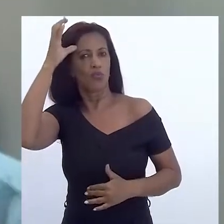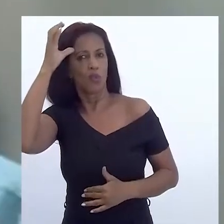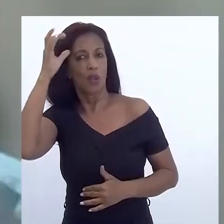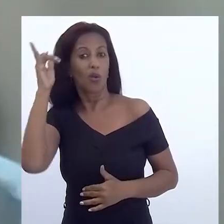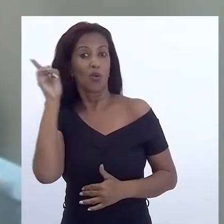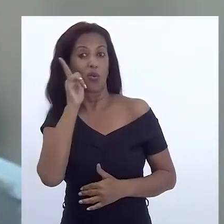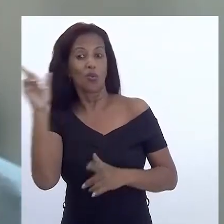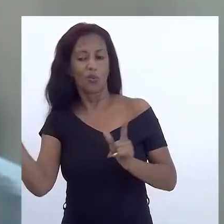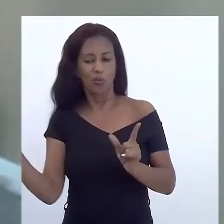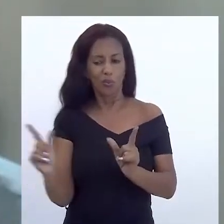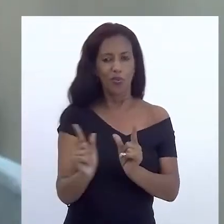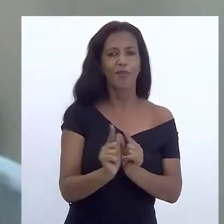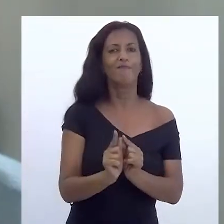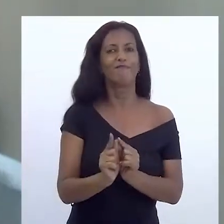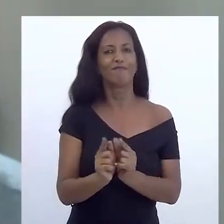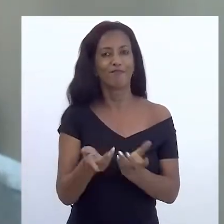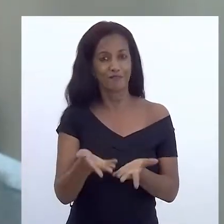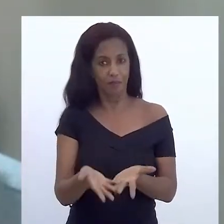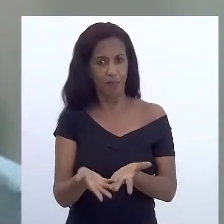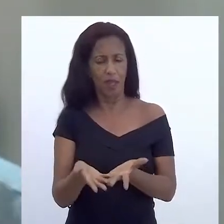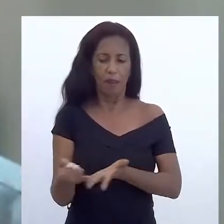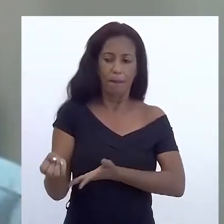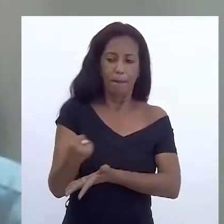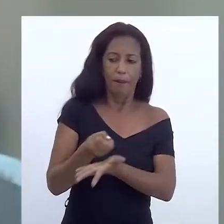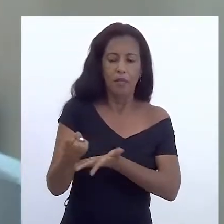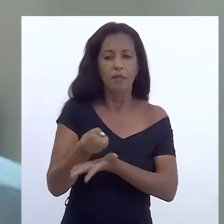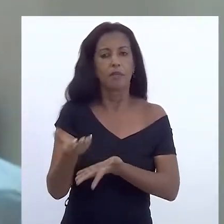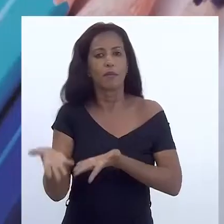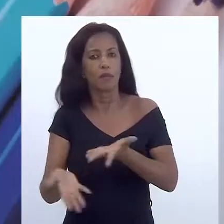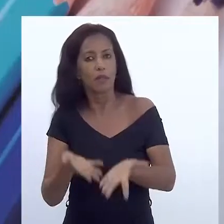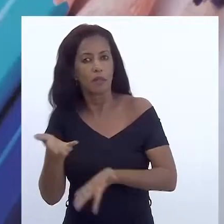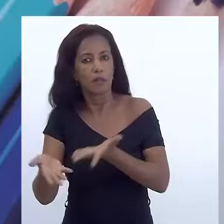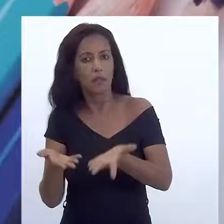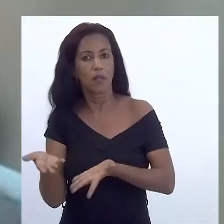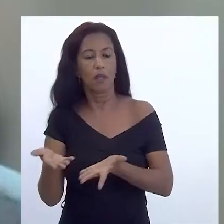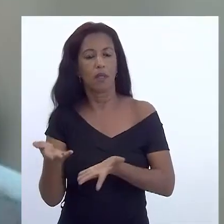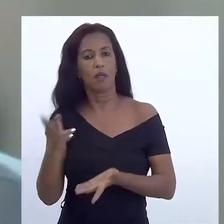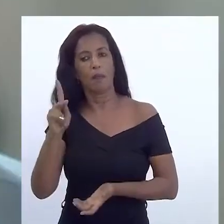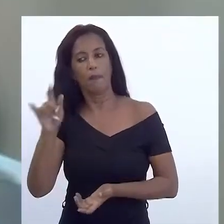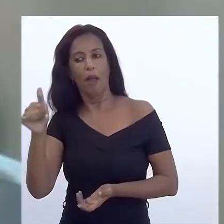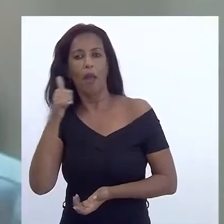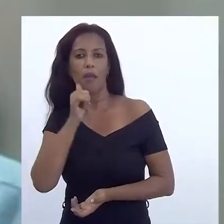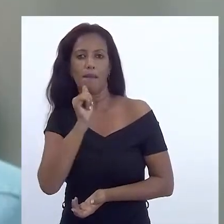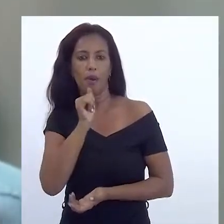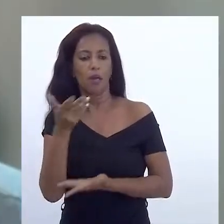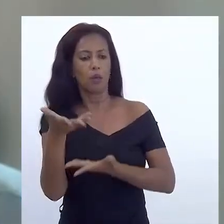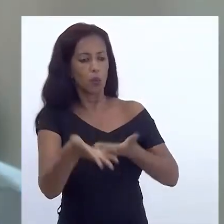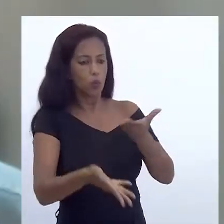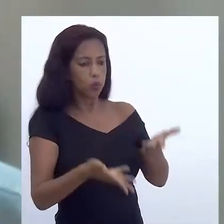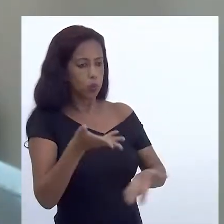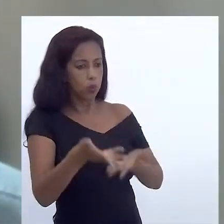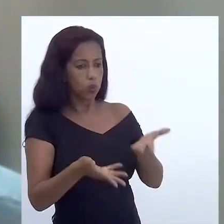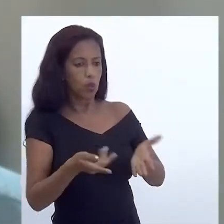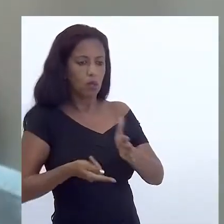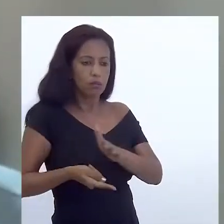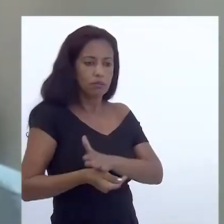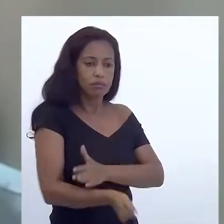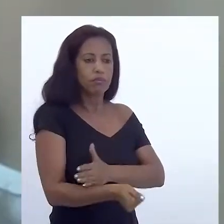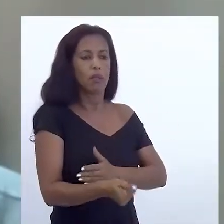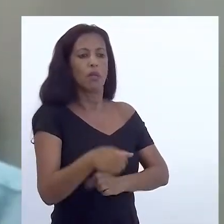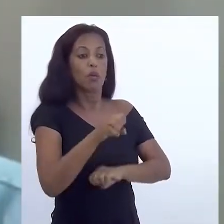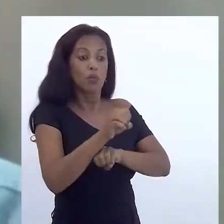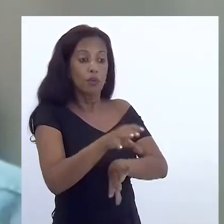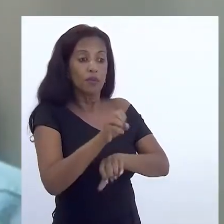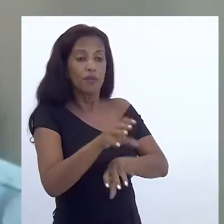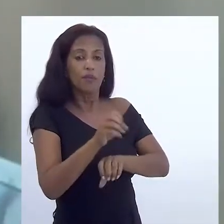conseguimos encurtar isso. Né? Basicamente pela dedicação desse casal, se dedicando aos 2 filhos e investindo